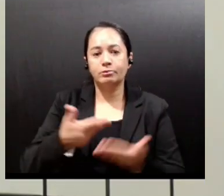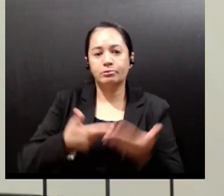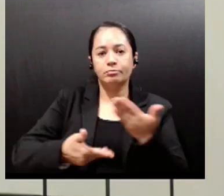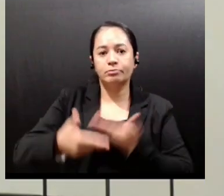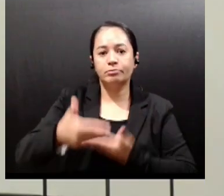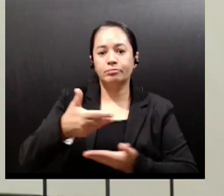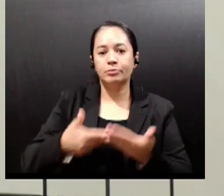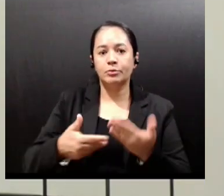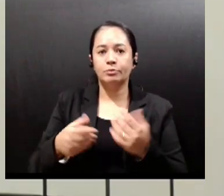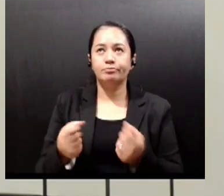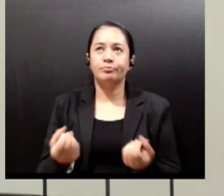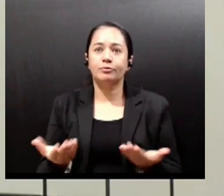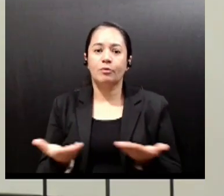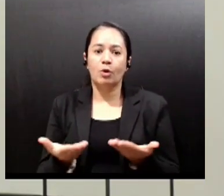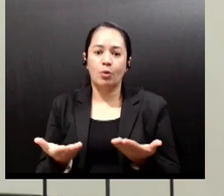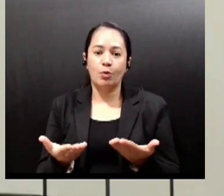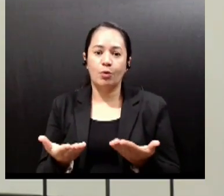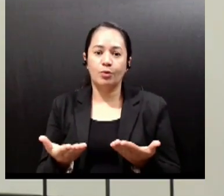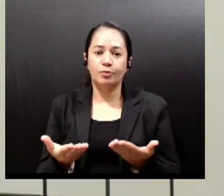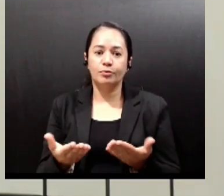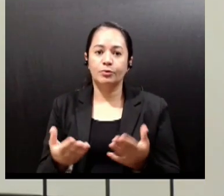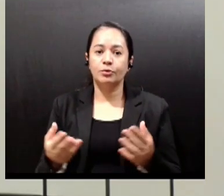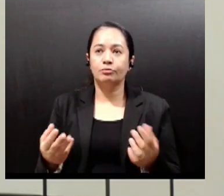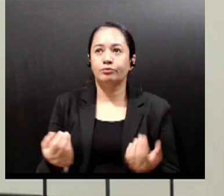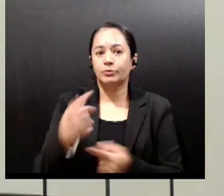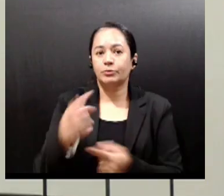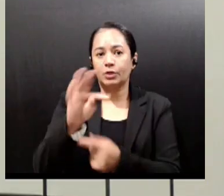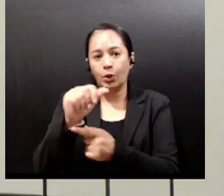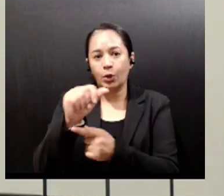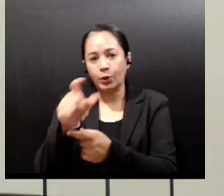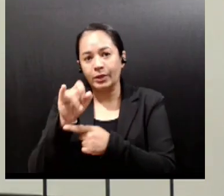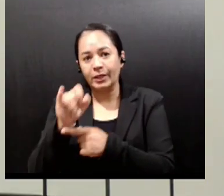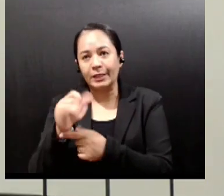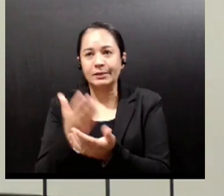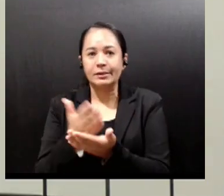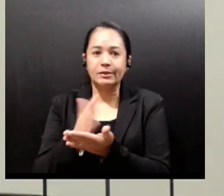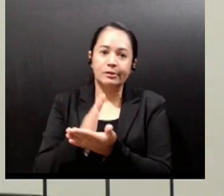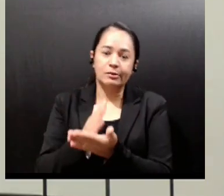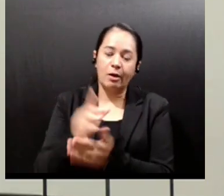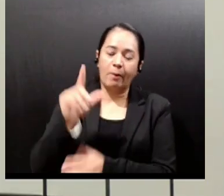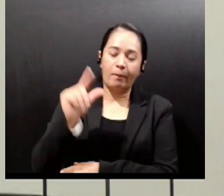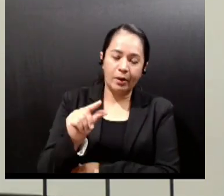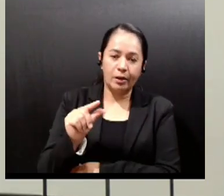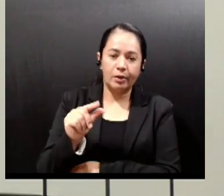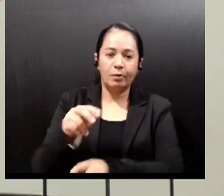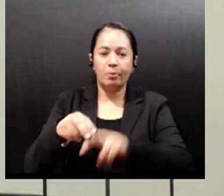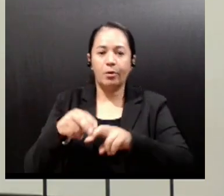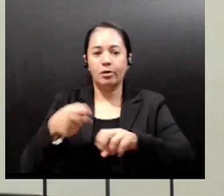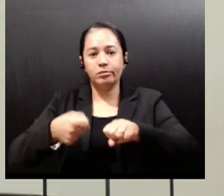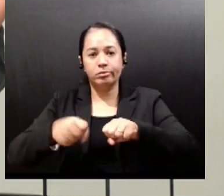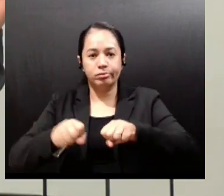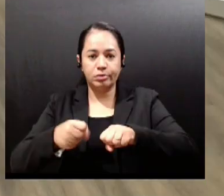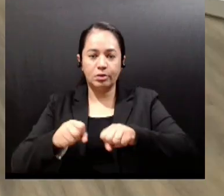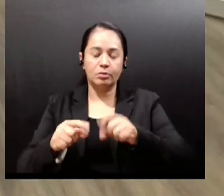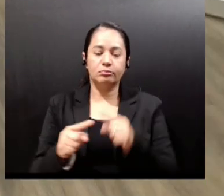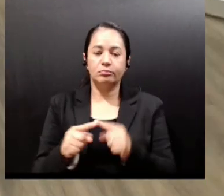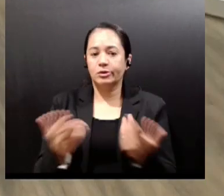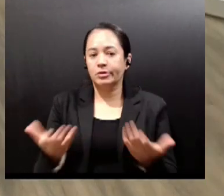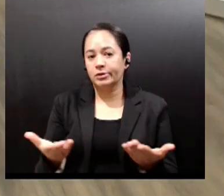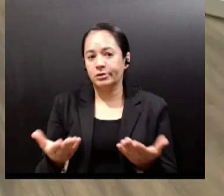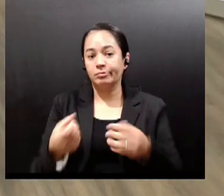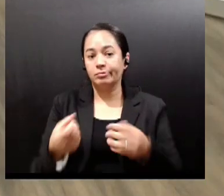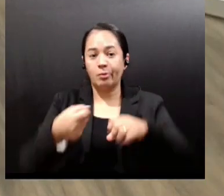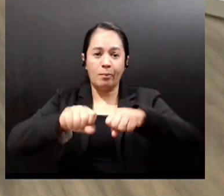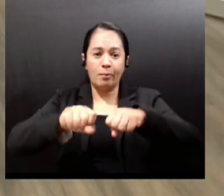hoje, assim, o táxi se incomoda um pouco menos com a questão da moto, porque mototáxi quase não